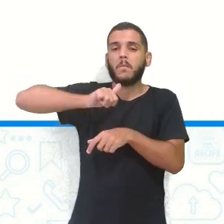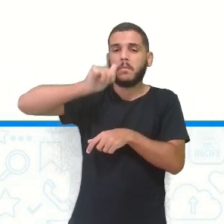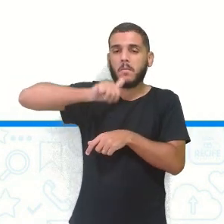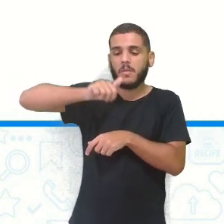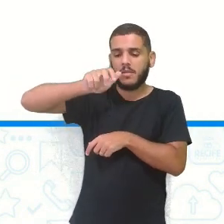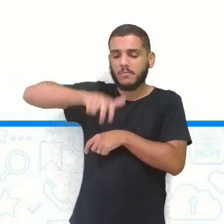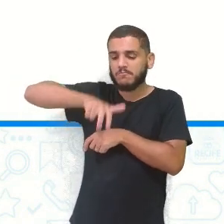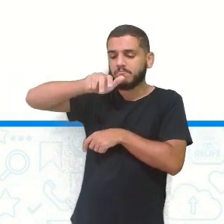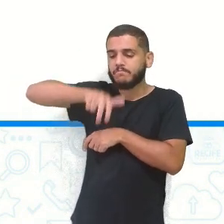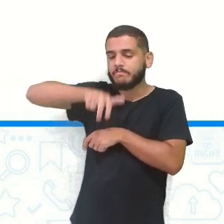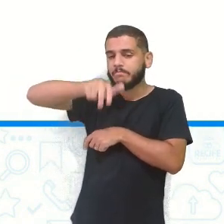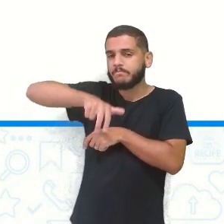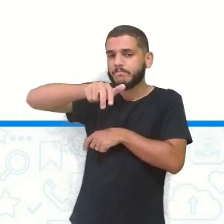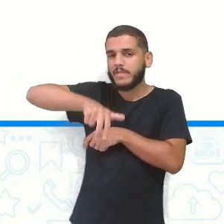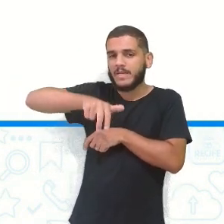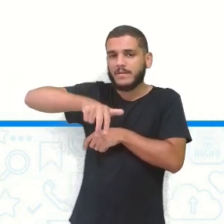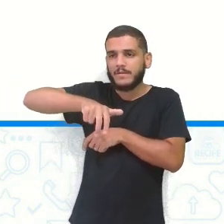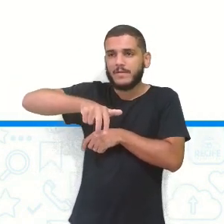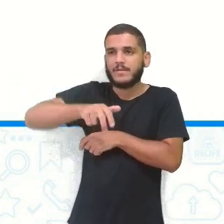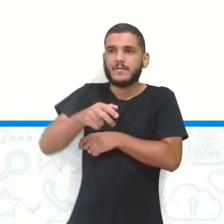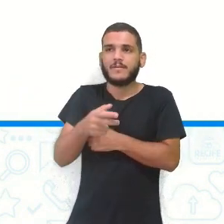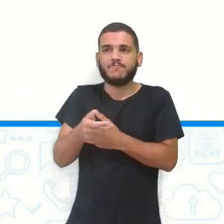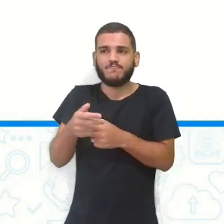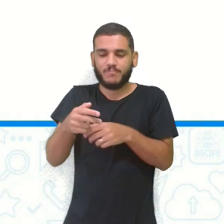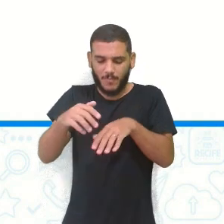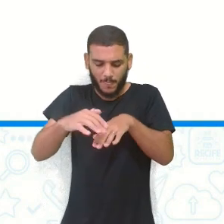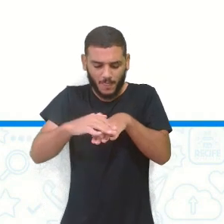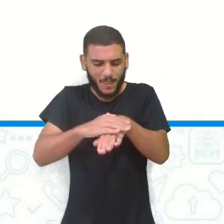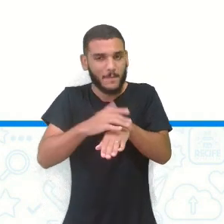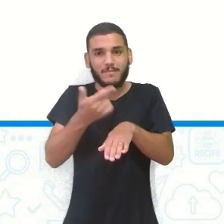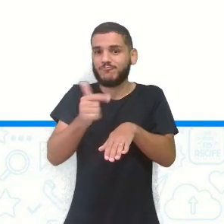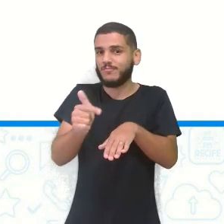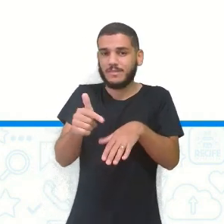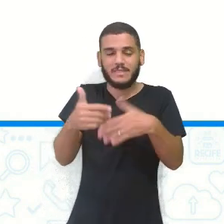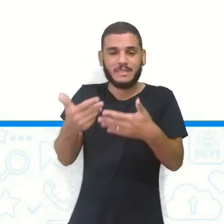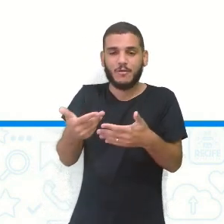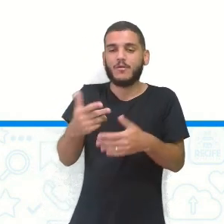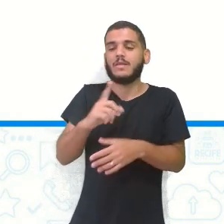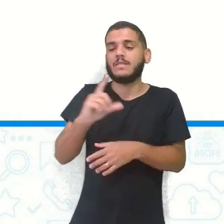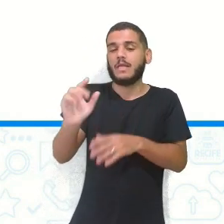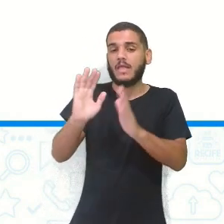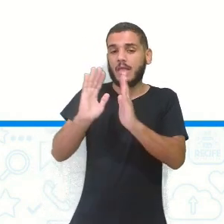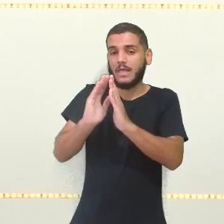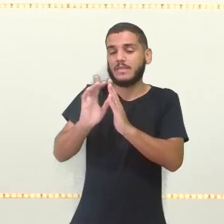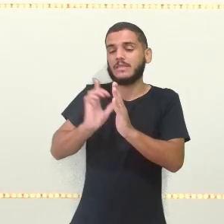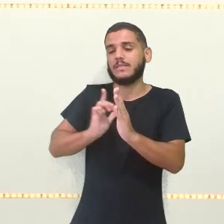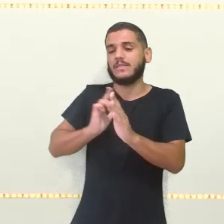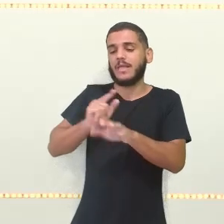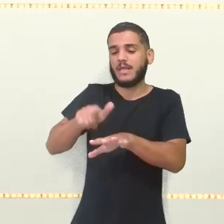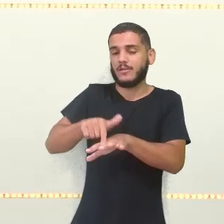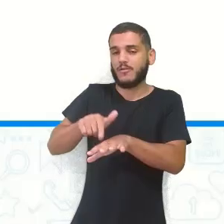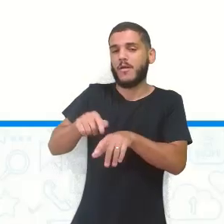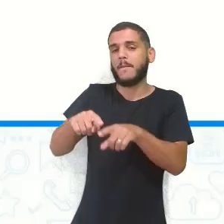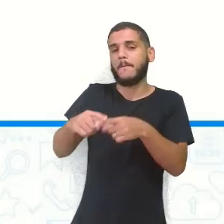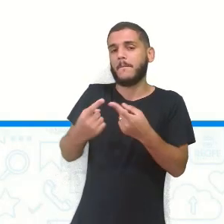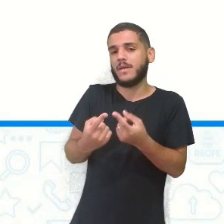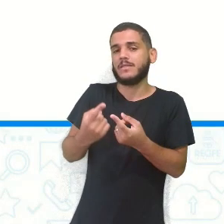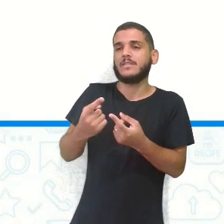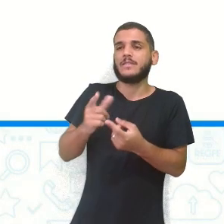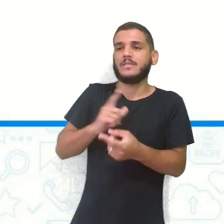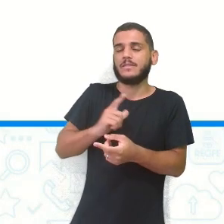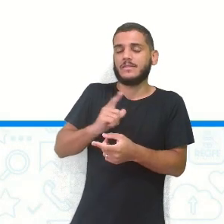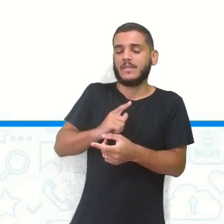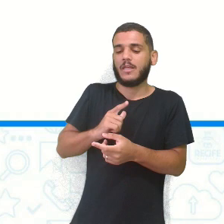sem nenhuma proteção contra o frio. Quando ela saiu de casa, usava um par de chinelos, mas como eram